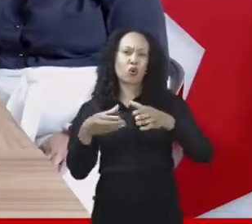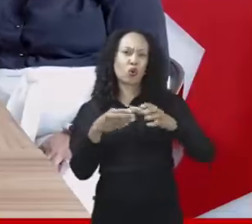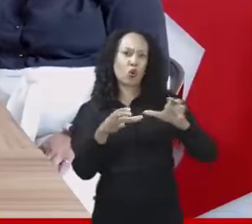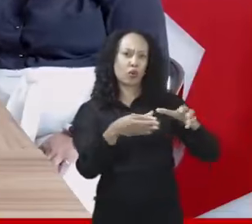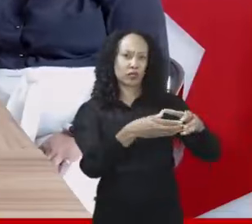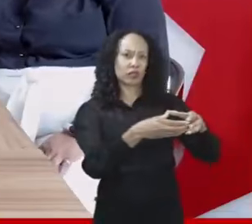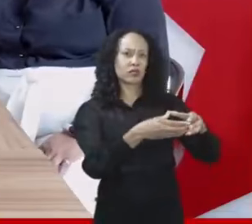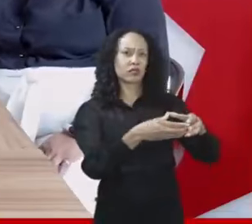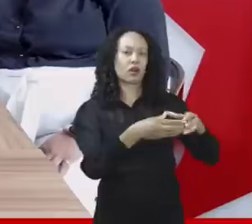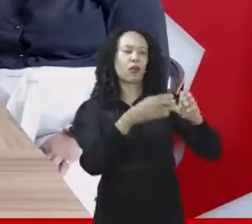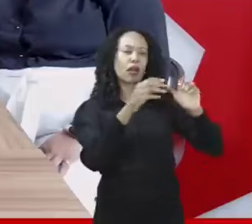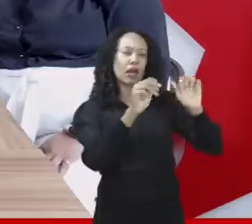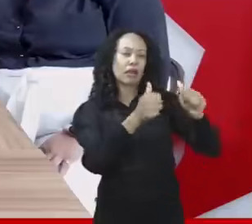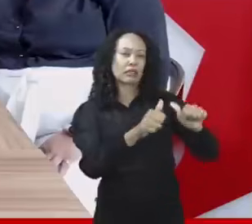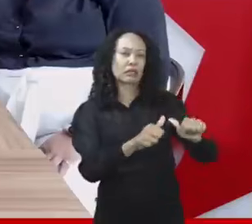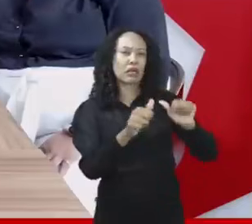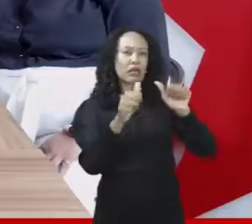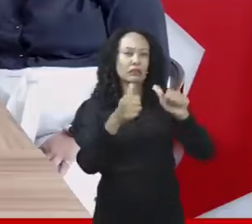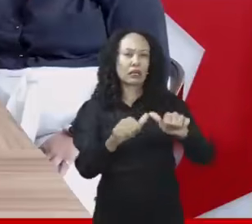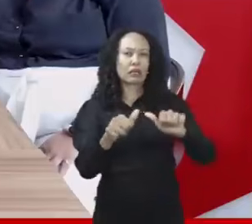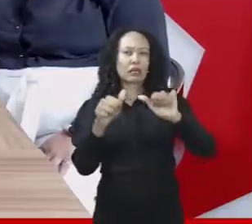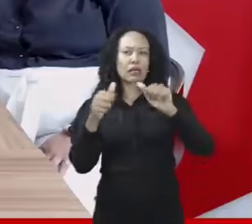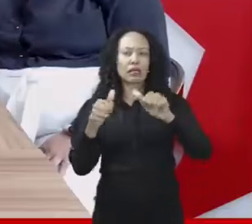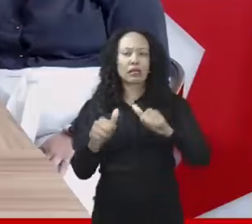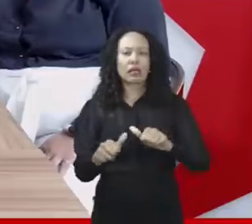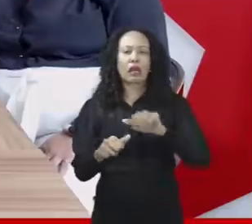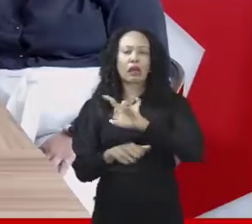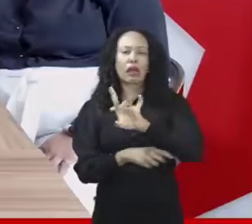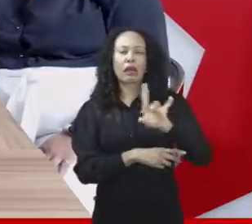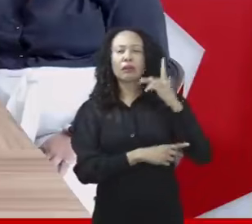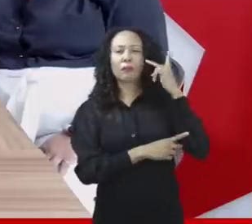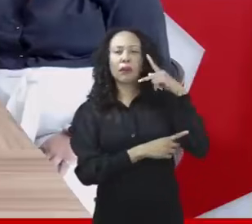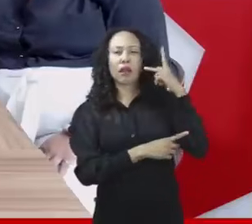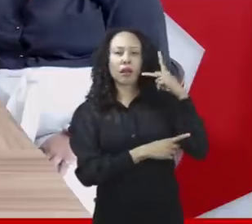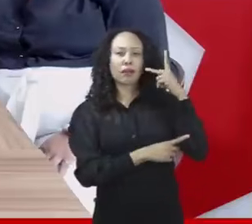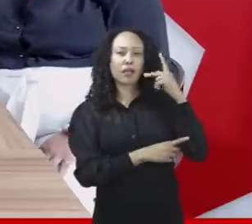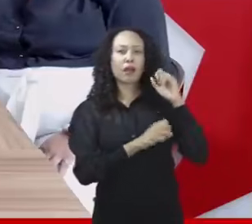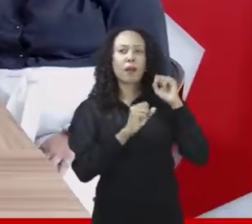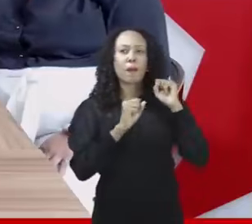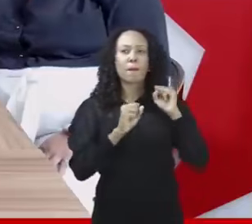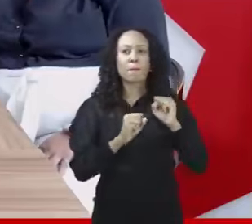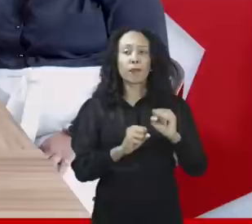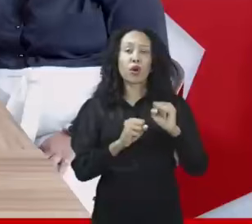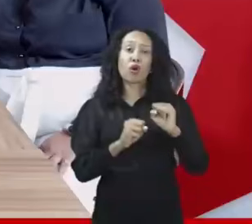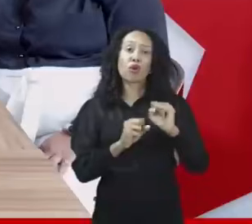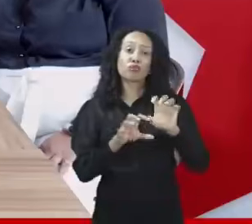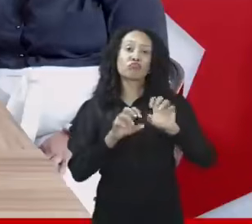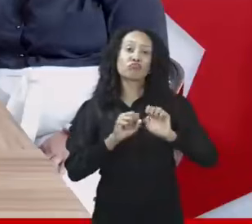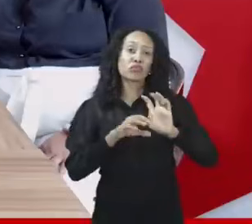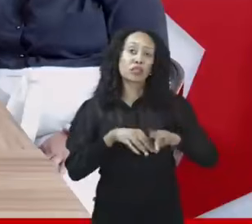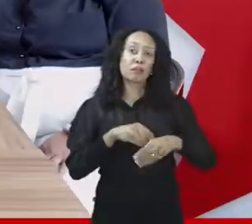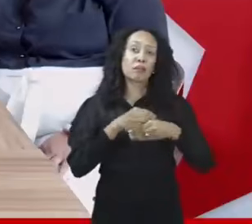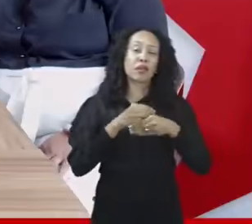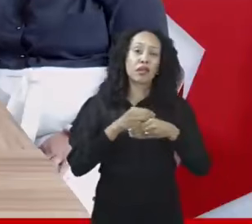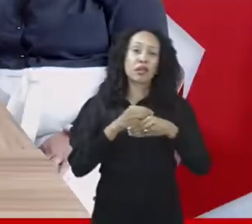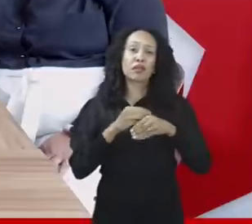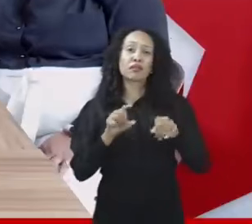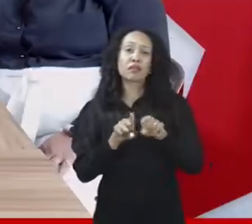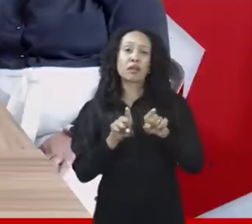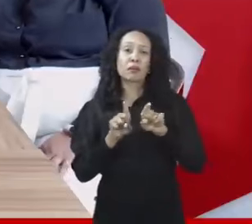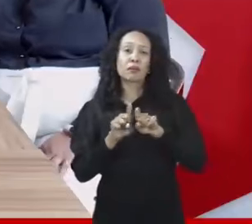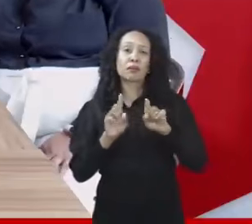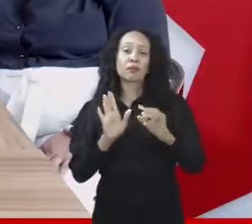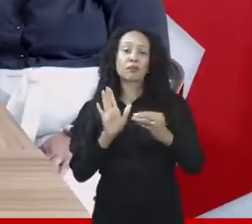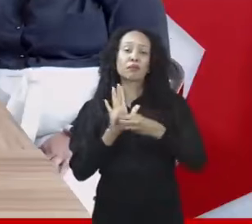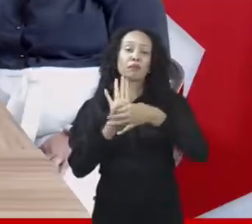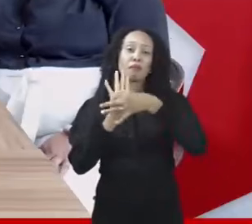onde é analisada por especialistas, parlamentares, podendo receber emendas e pareceres, né, vocês sabem